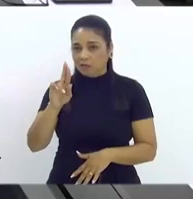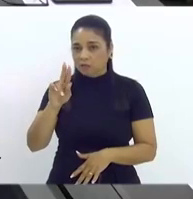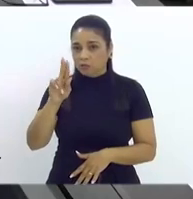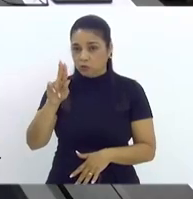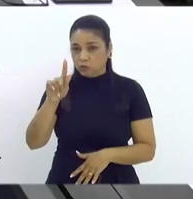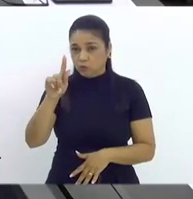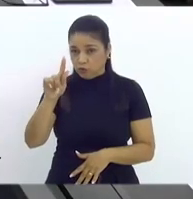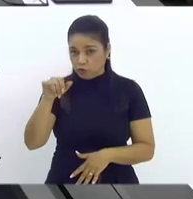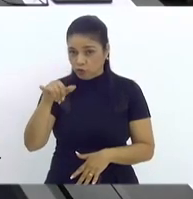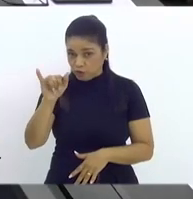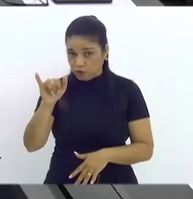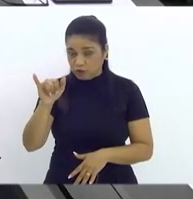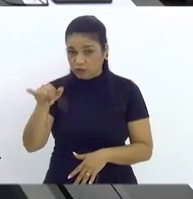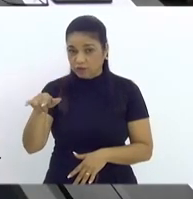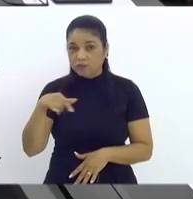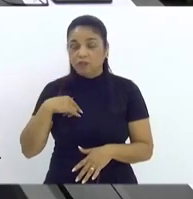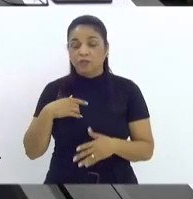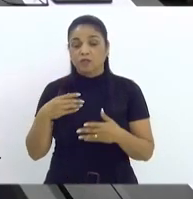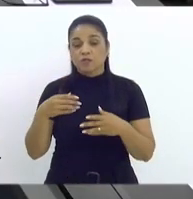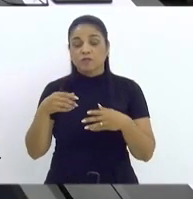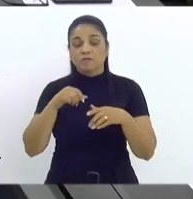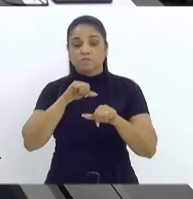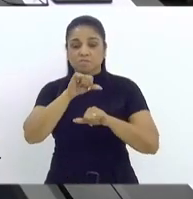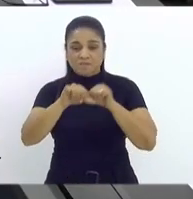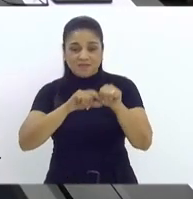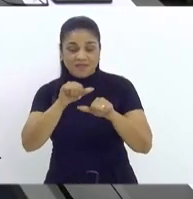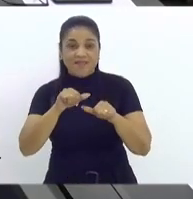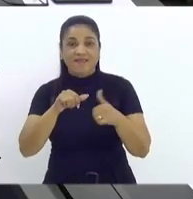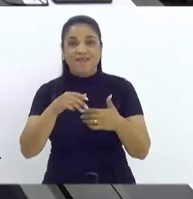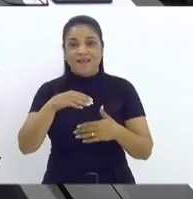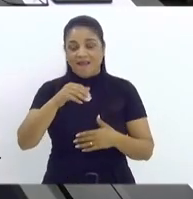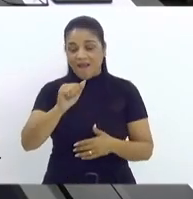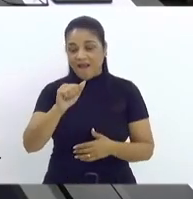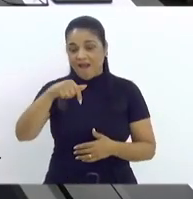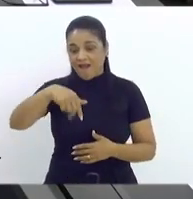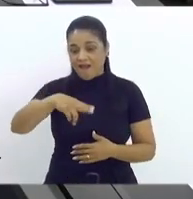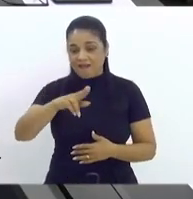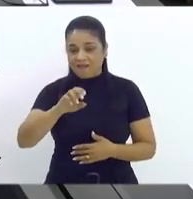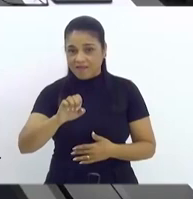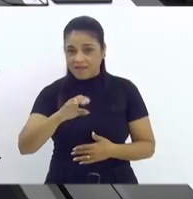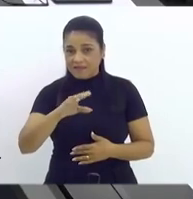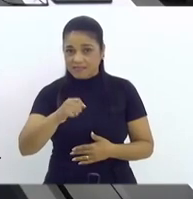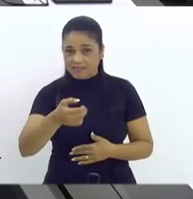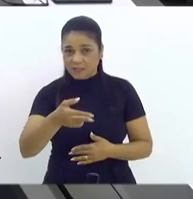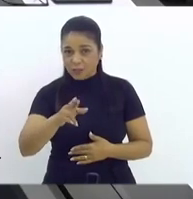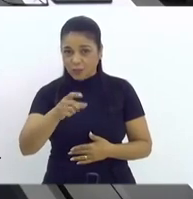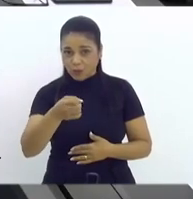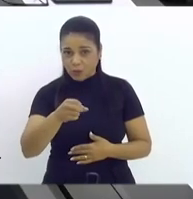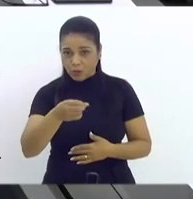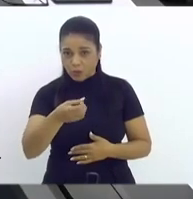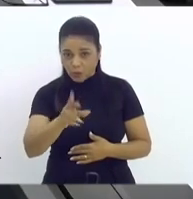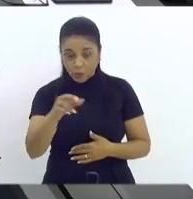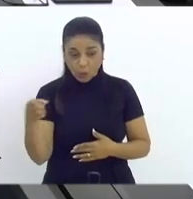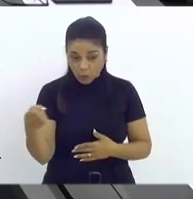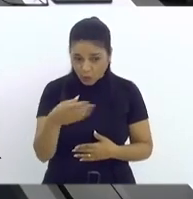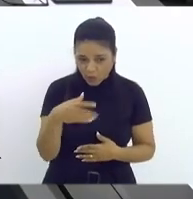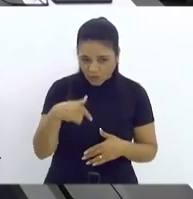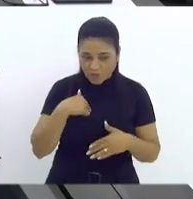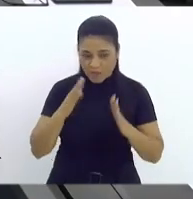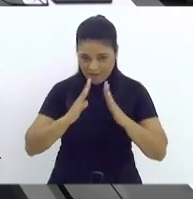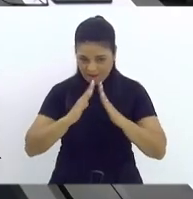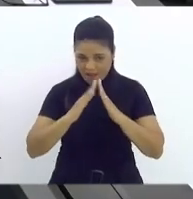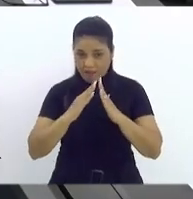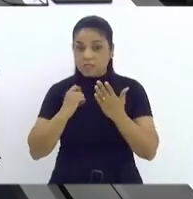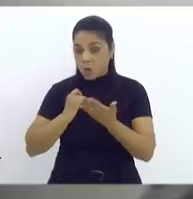E colocaram um aquecedor novo na minha residência e cobraram. Na ocasião, isso